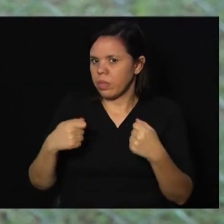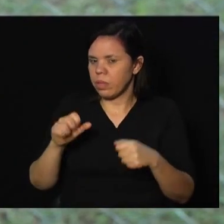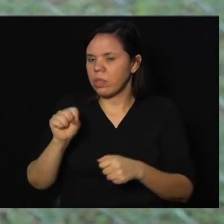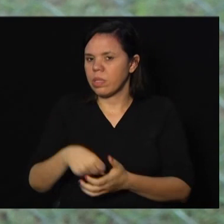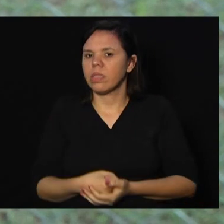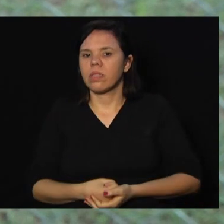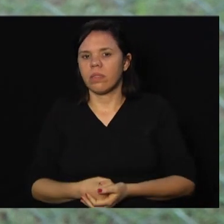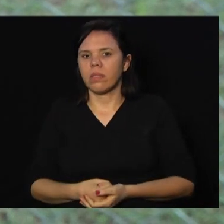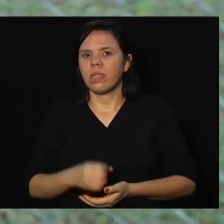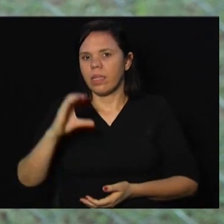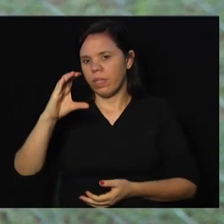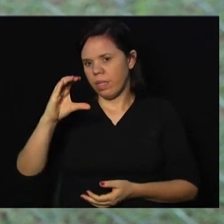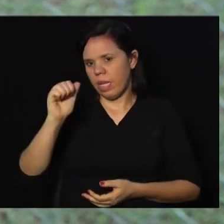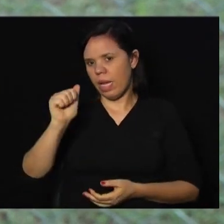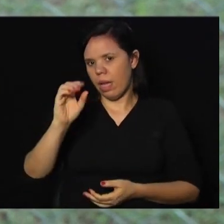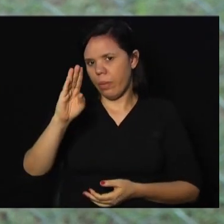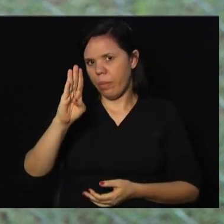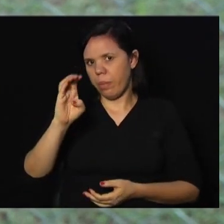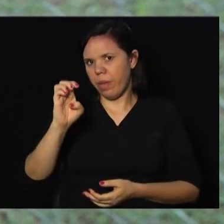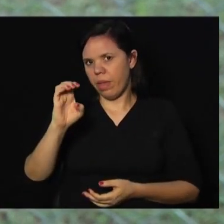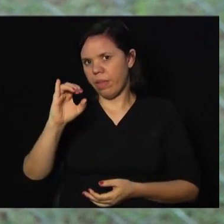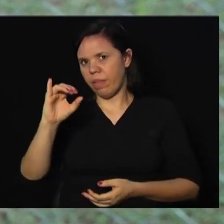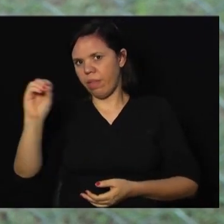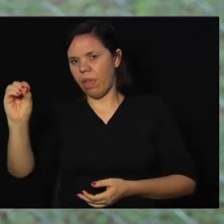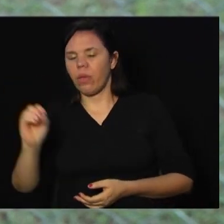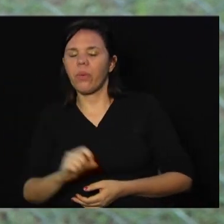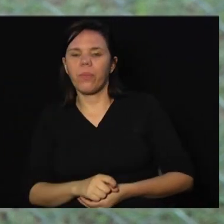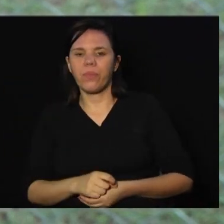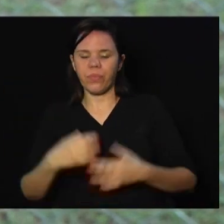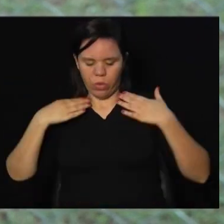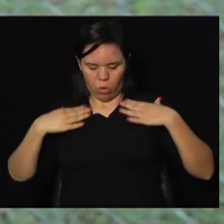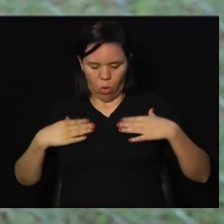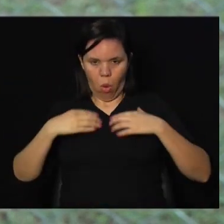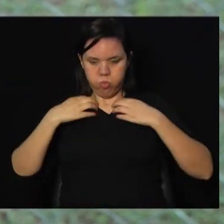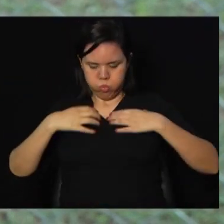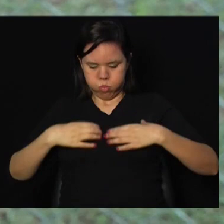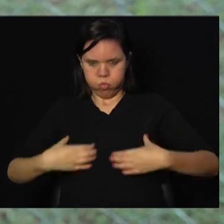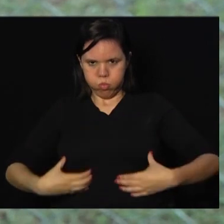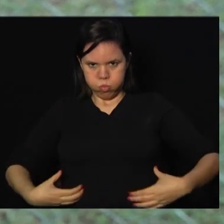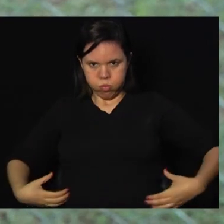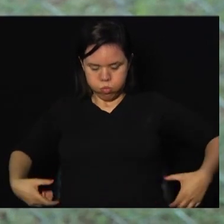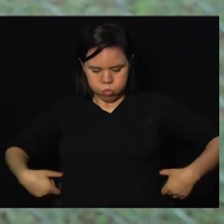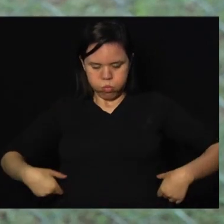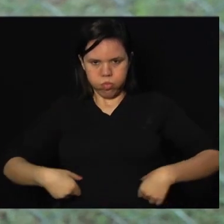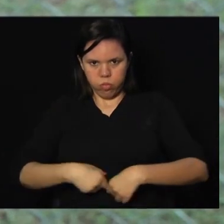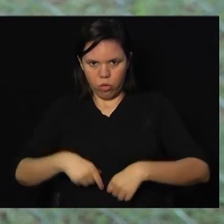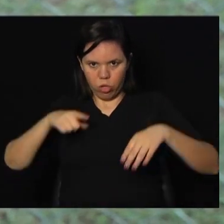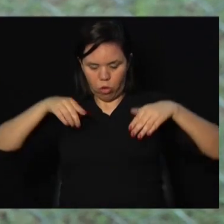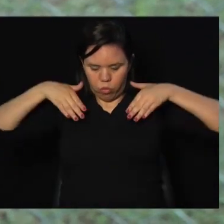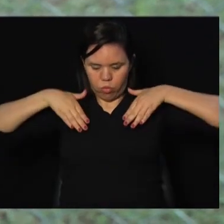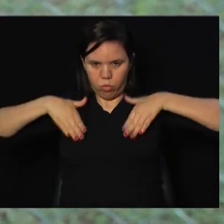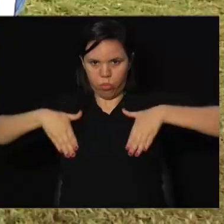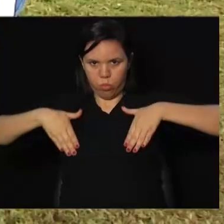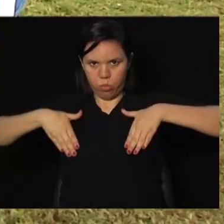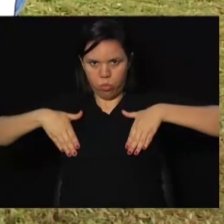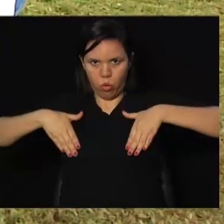cabeceios, né? Porque o colete, na verdade, não era nem de areia. Tinha uns bolsos aqui em volta e era